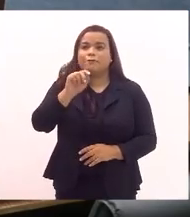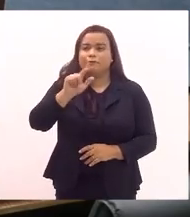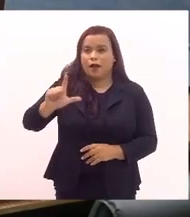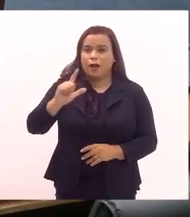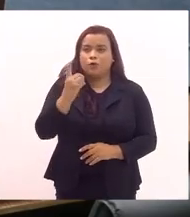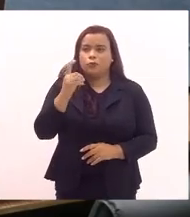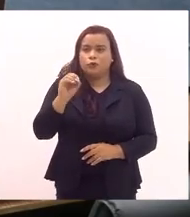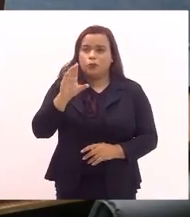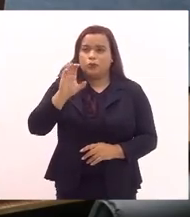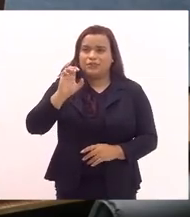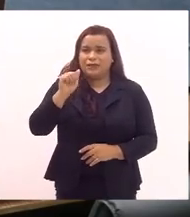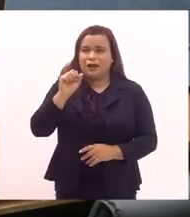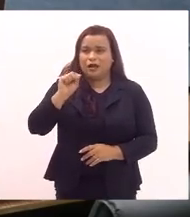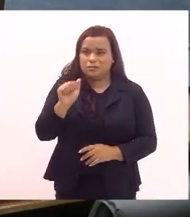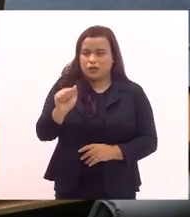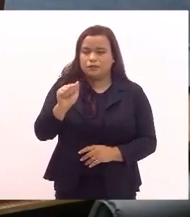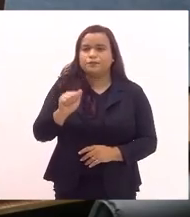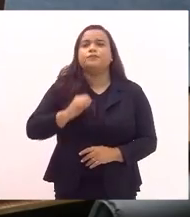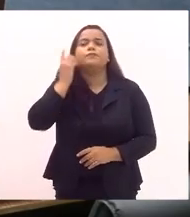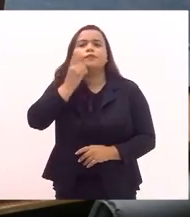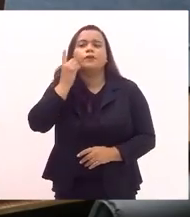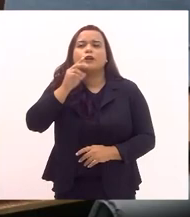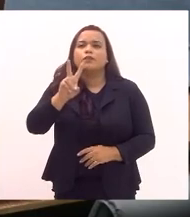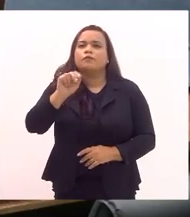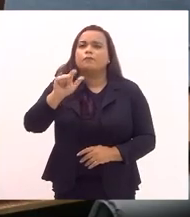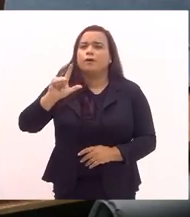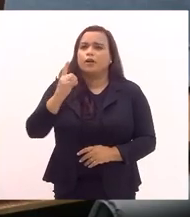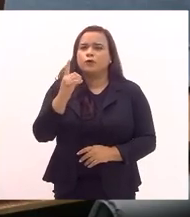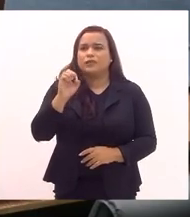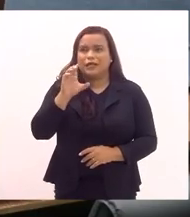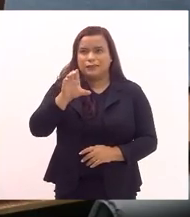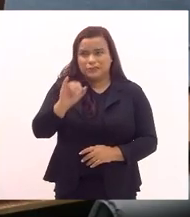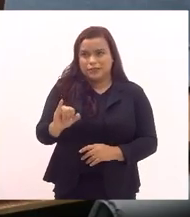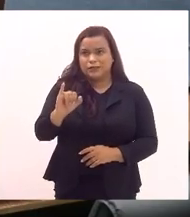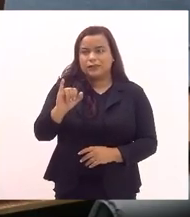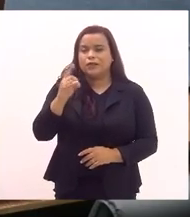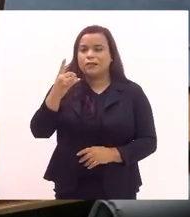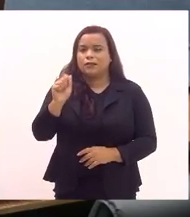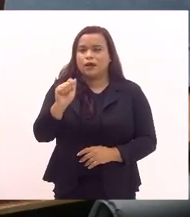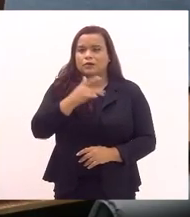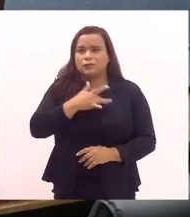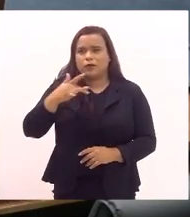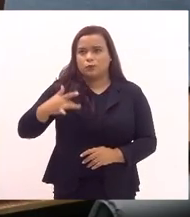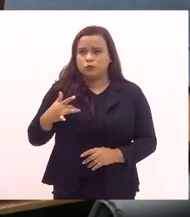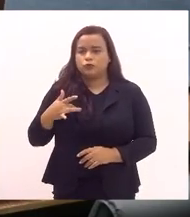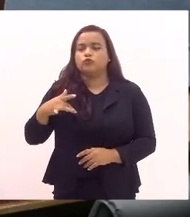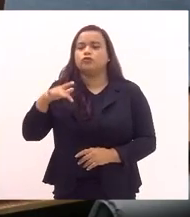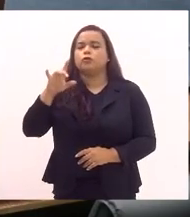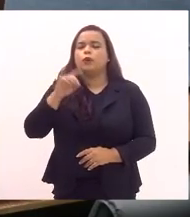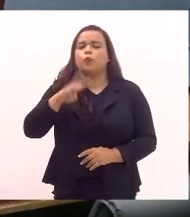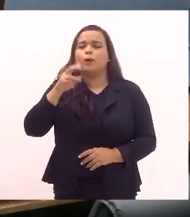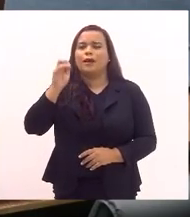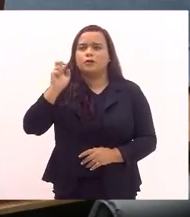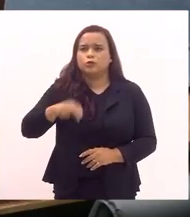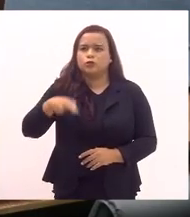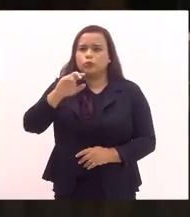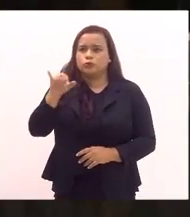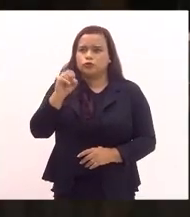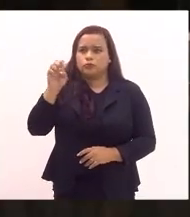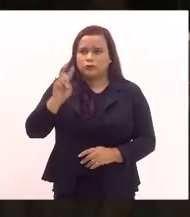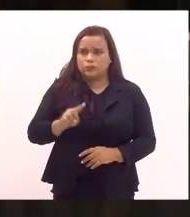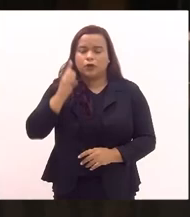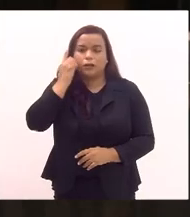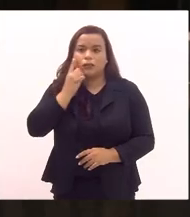ele tá do Val do Ceasa Deputado Valdeci da Saúde Deputado Valdeci da Saúde Deputado Wellington José Deputado Wellington